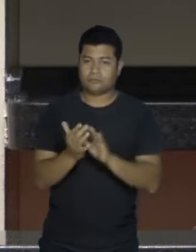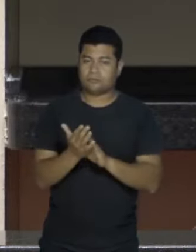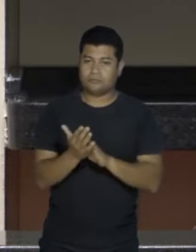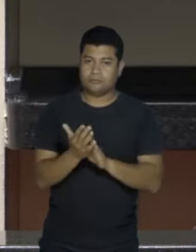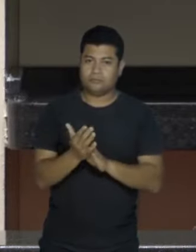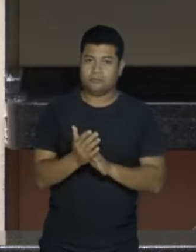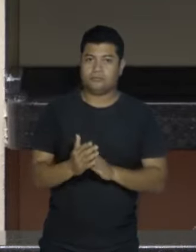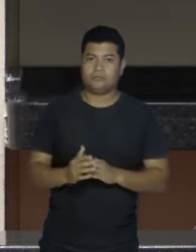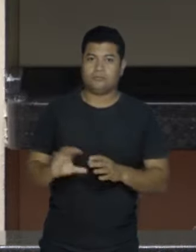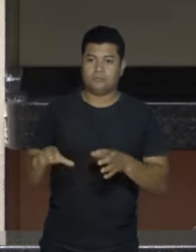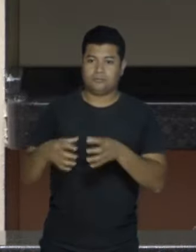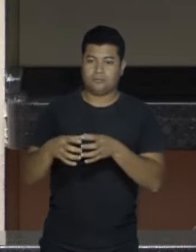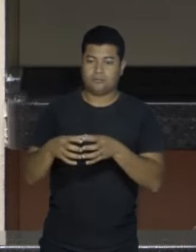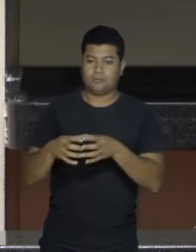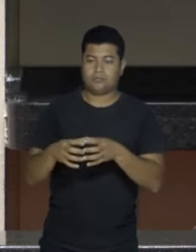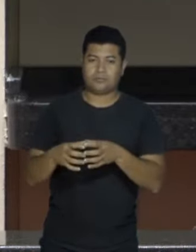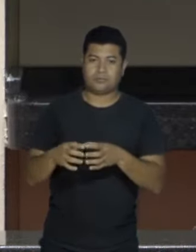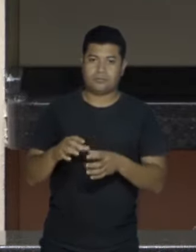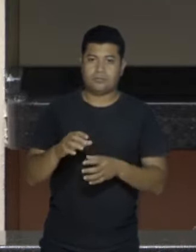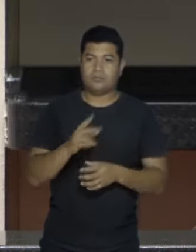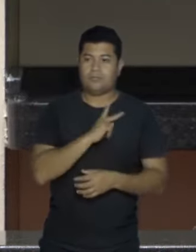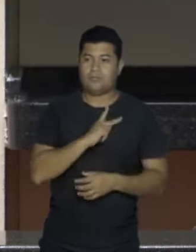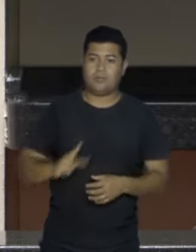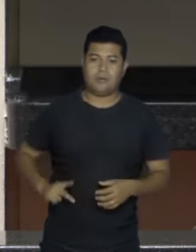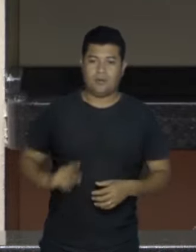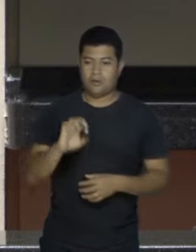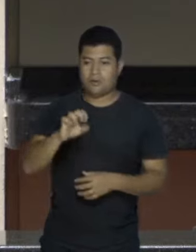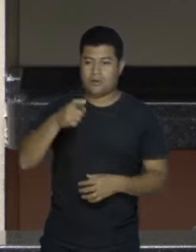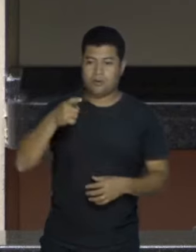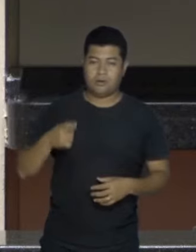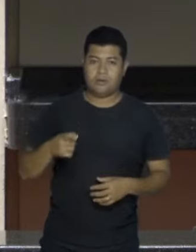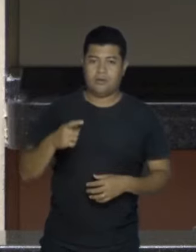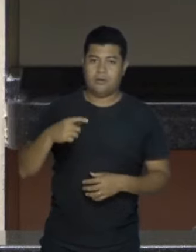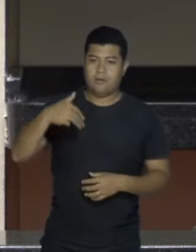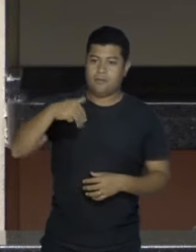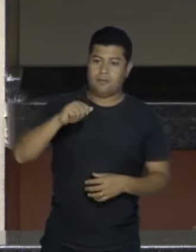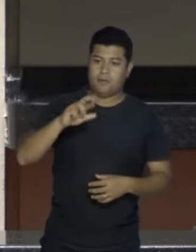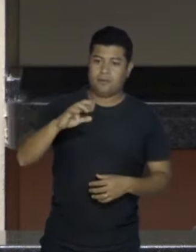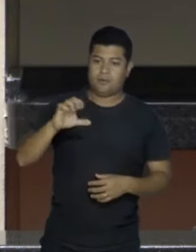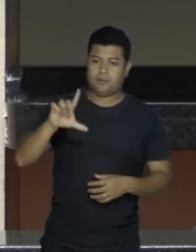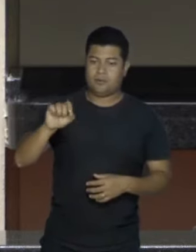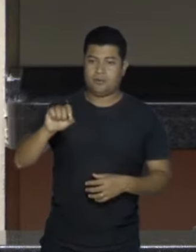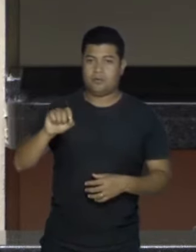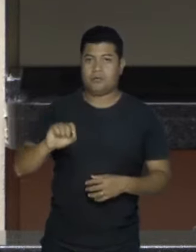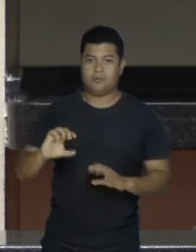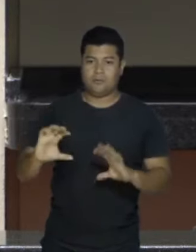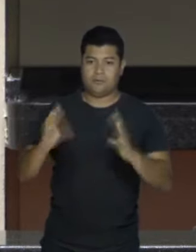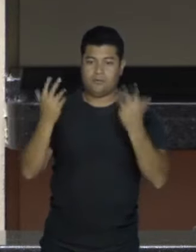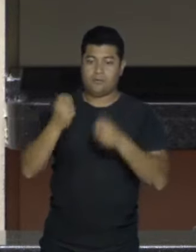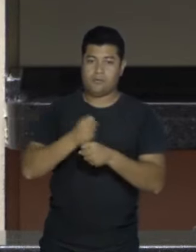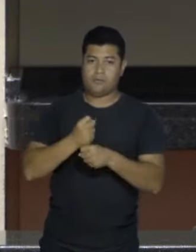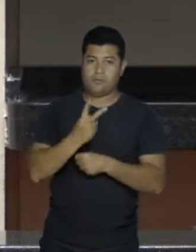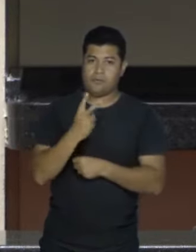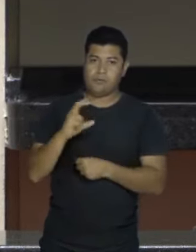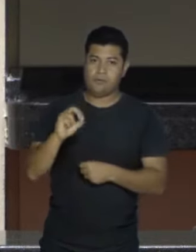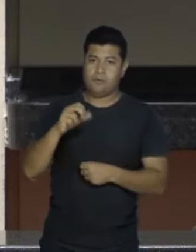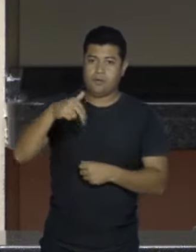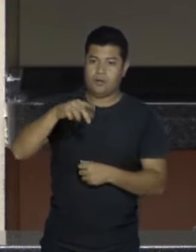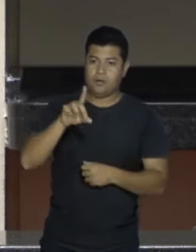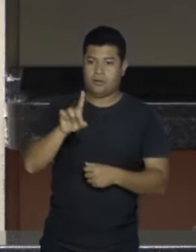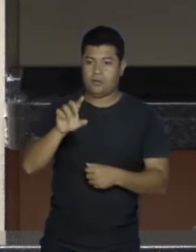grupo ND Senhor Marcelo Correia petrelli pela realização da vigésima festa do trabalhador da ndtv